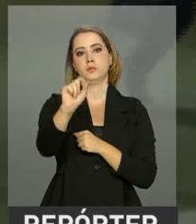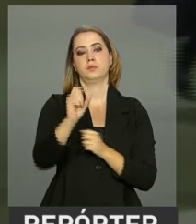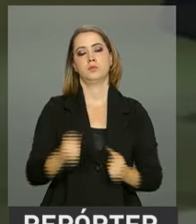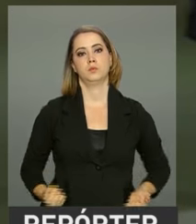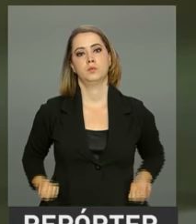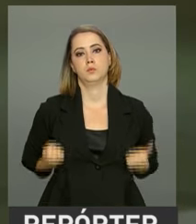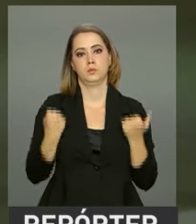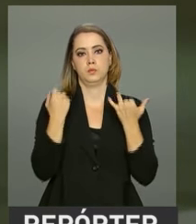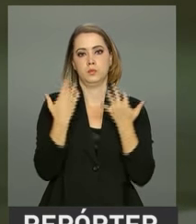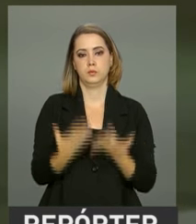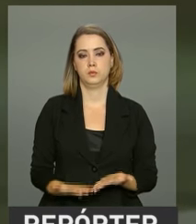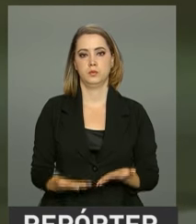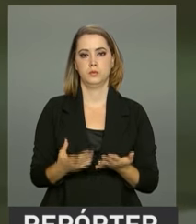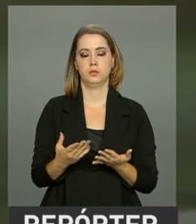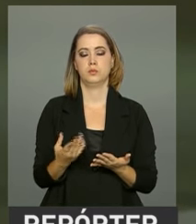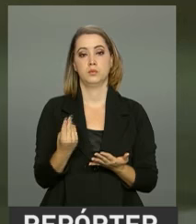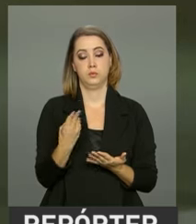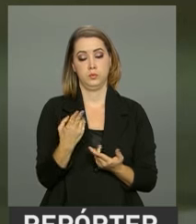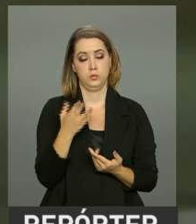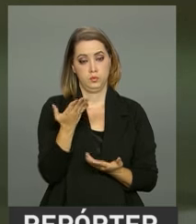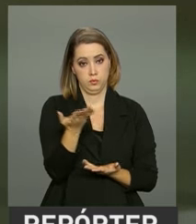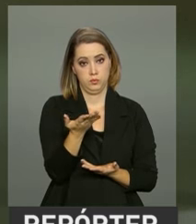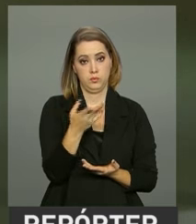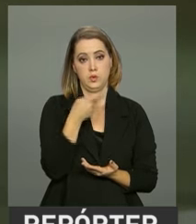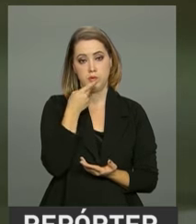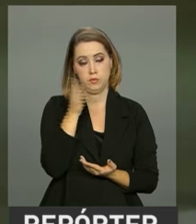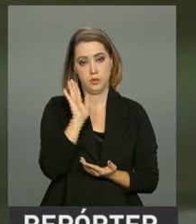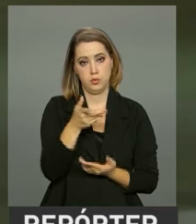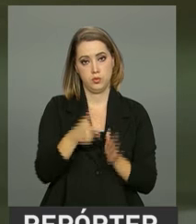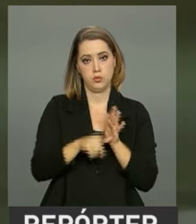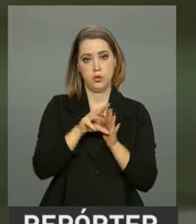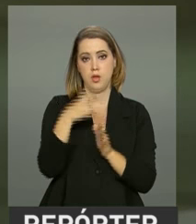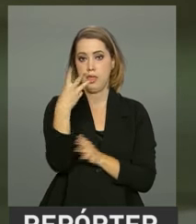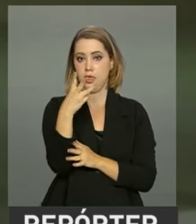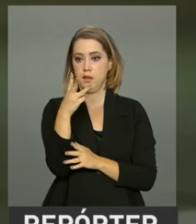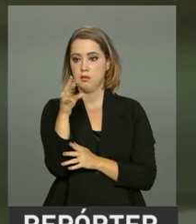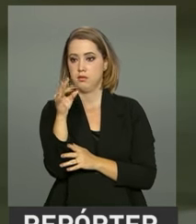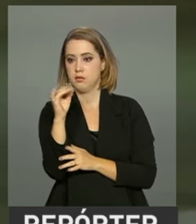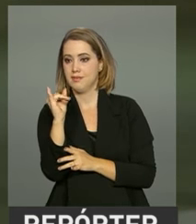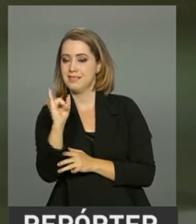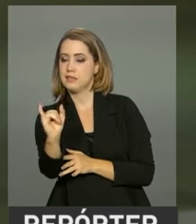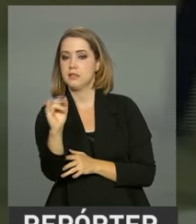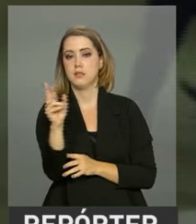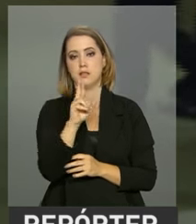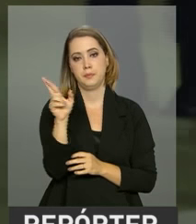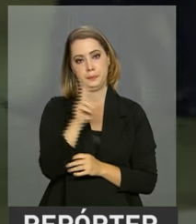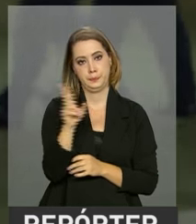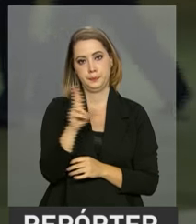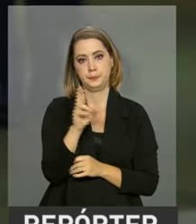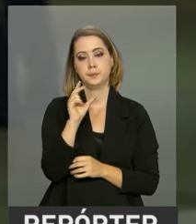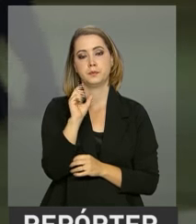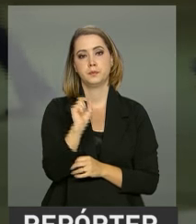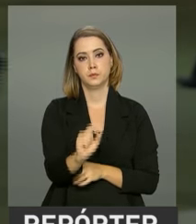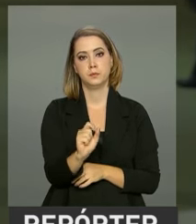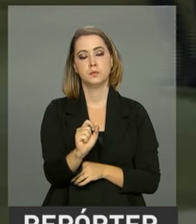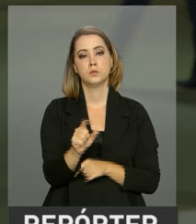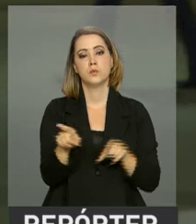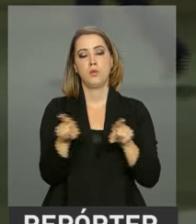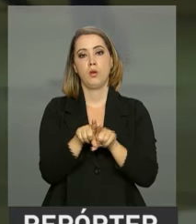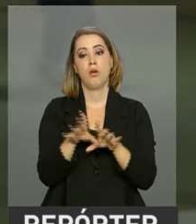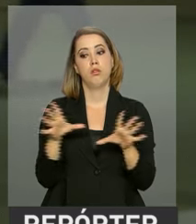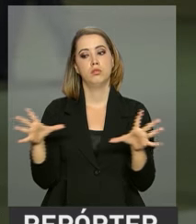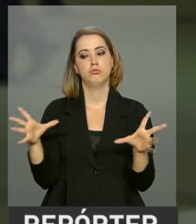despesas como você falou vão girar em torno de R trilhões me deais e o